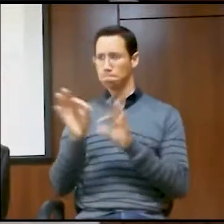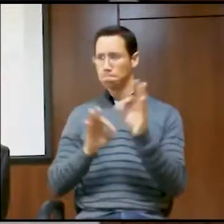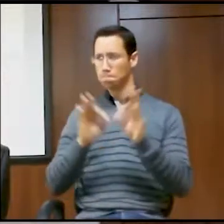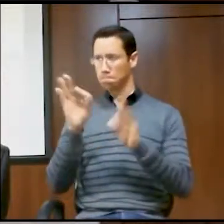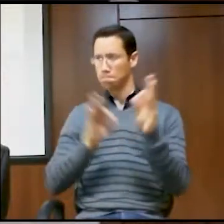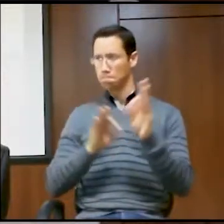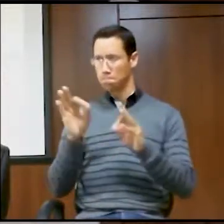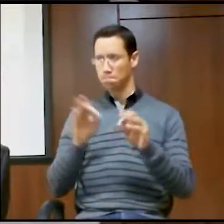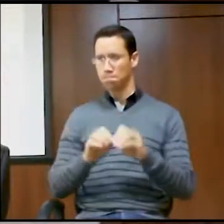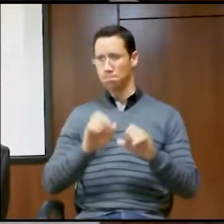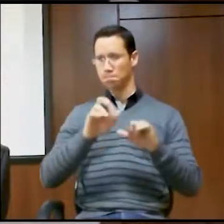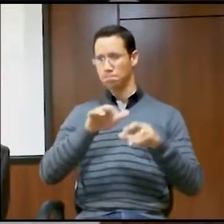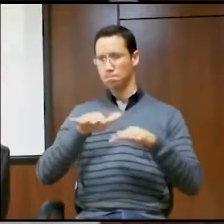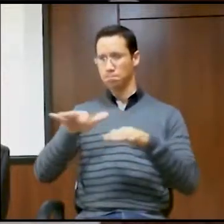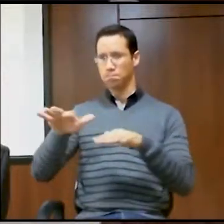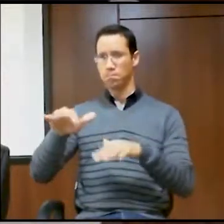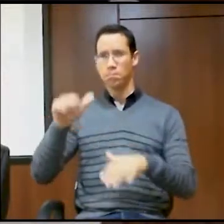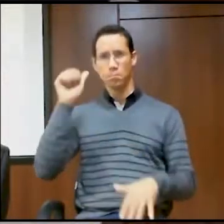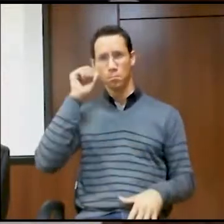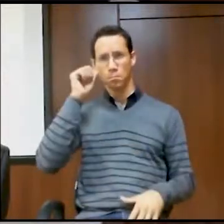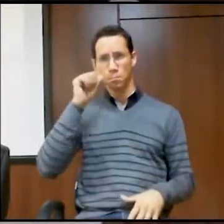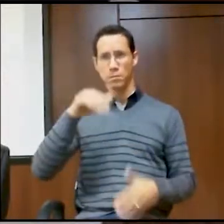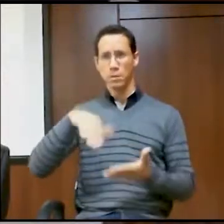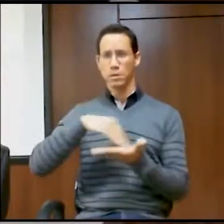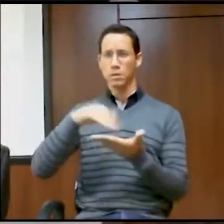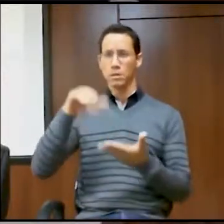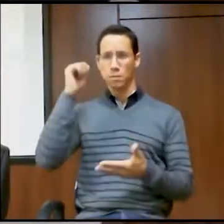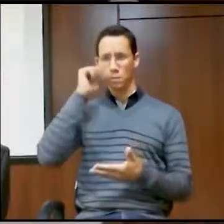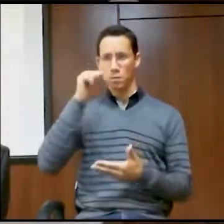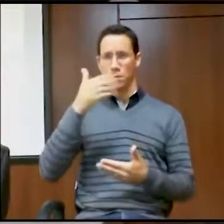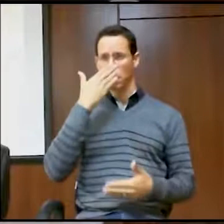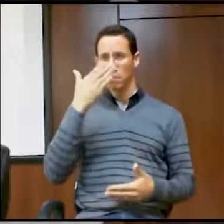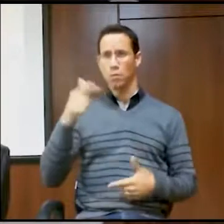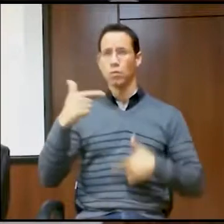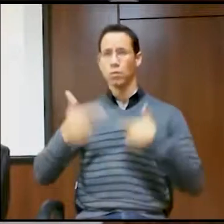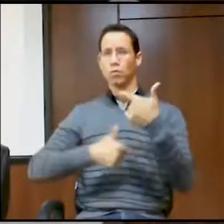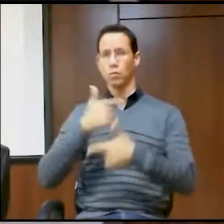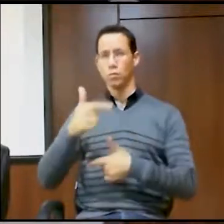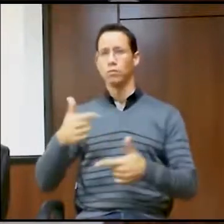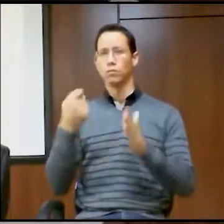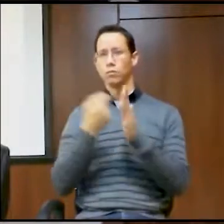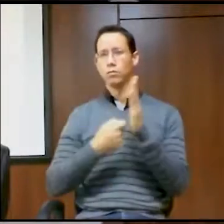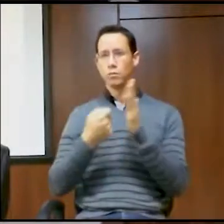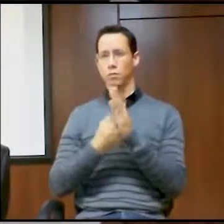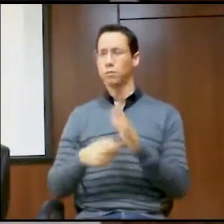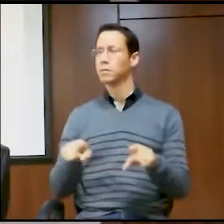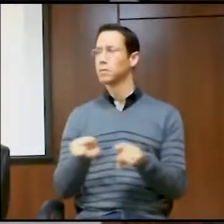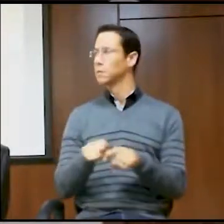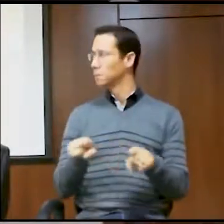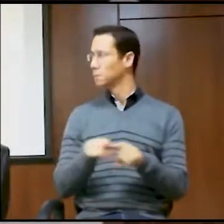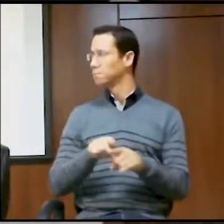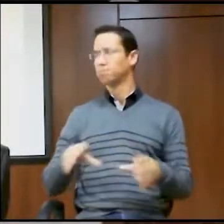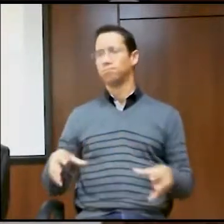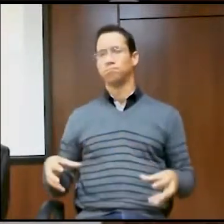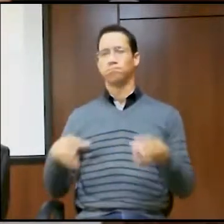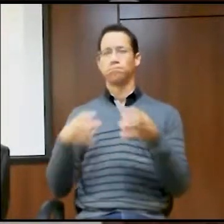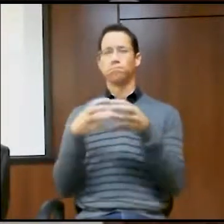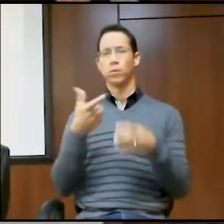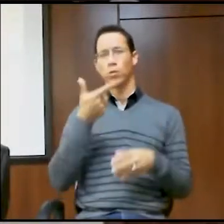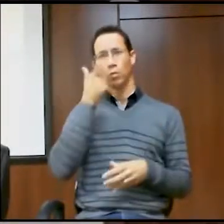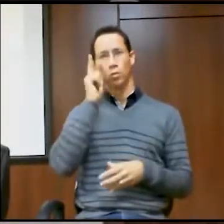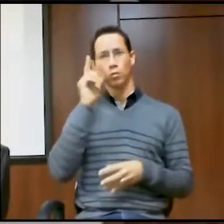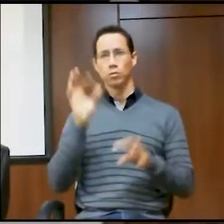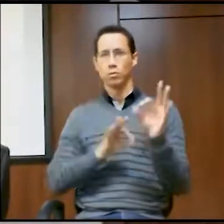a Marcha Mundial de Mulheres, a Secretaria de Mulheres da Frente de Luta também, que articulou, a partir de um comitê que a gente articulou ontem,